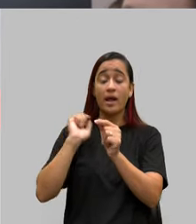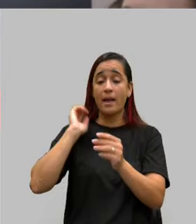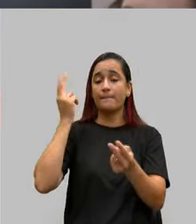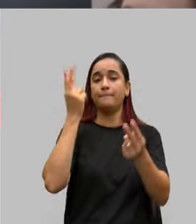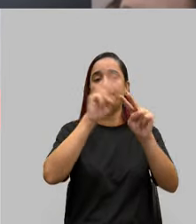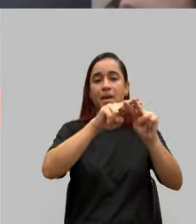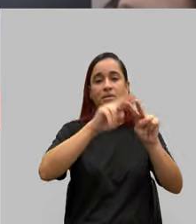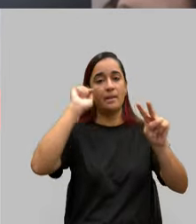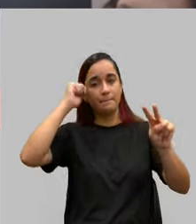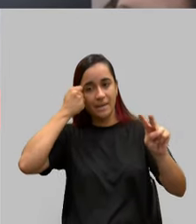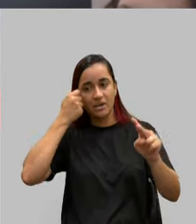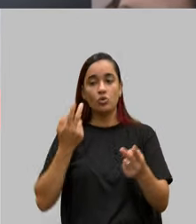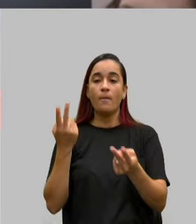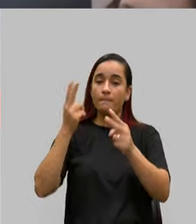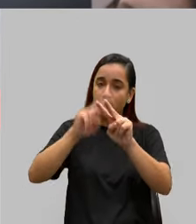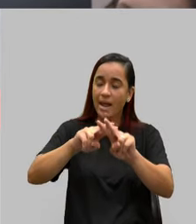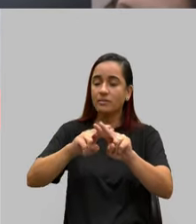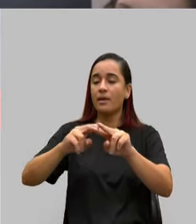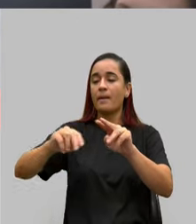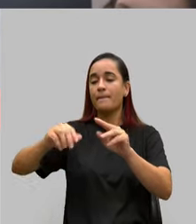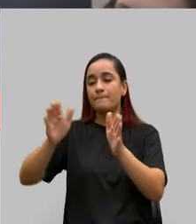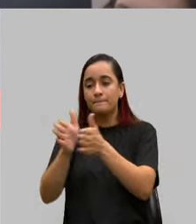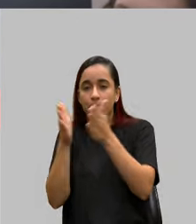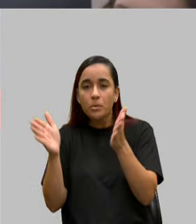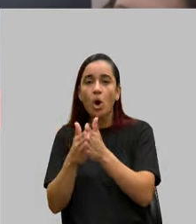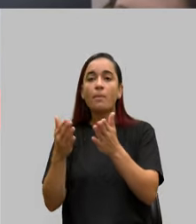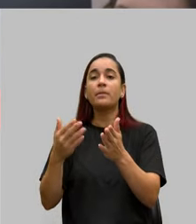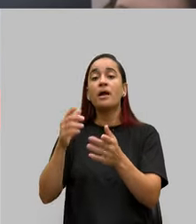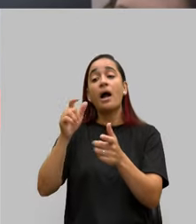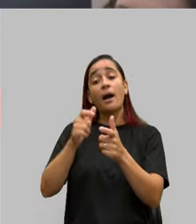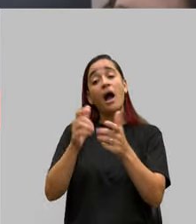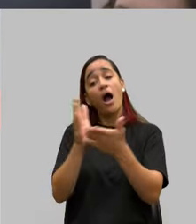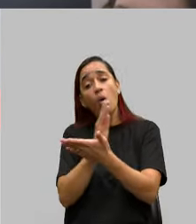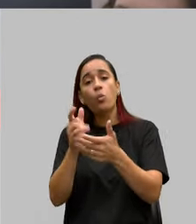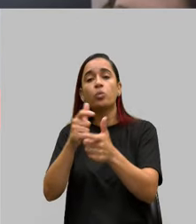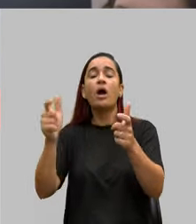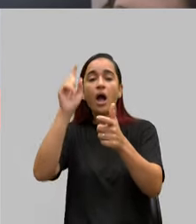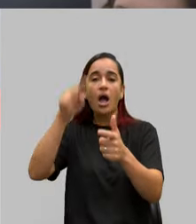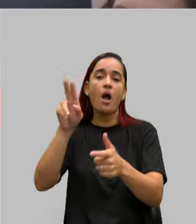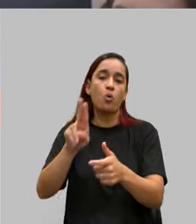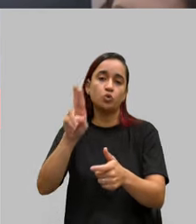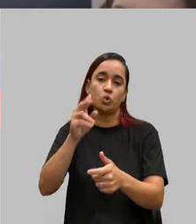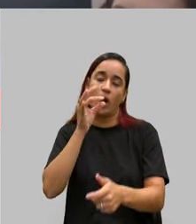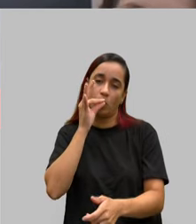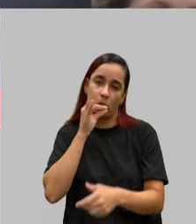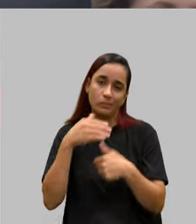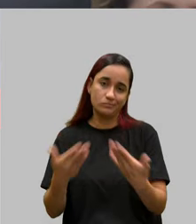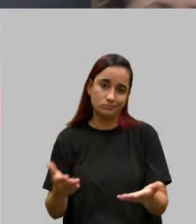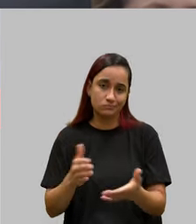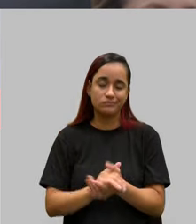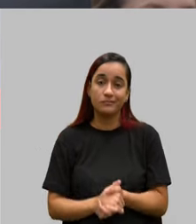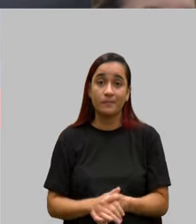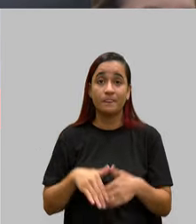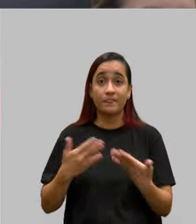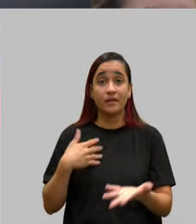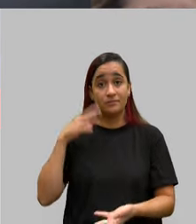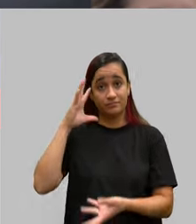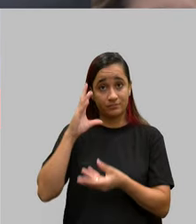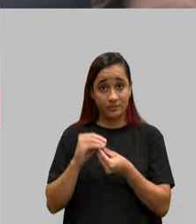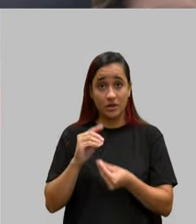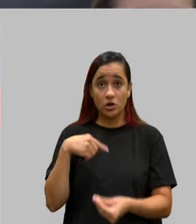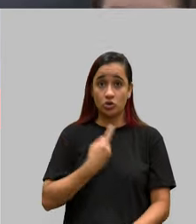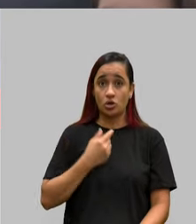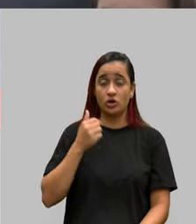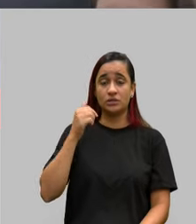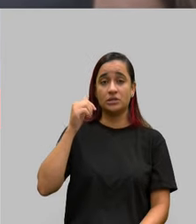na verdade é um usuário para encerrar minha fala eu gostaria de dizer que a Associação Brasileira de pacientes de carnis medicinal